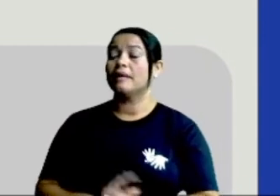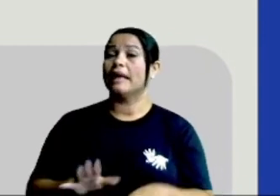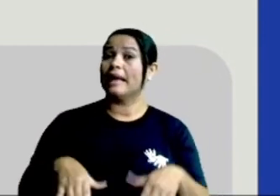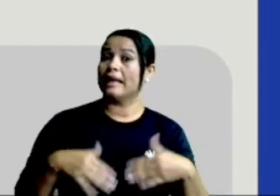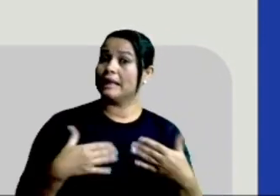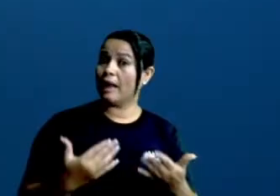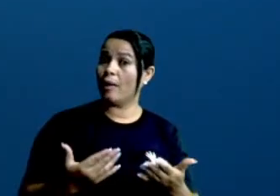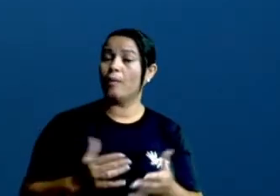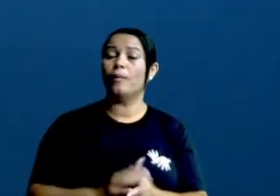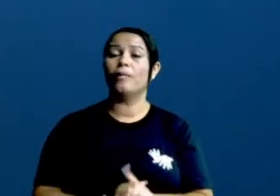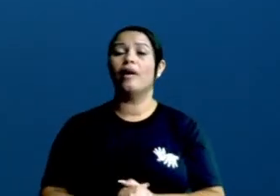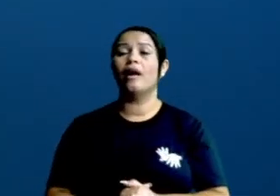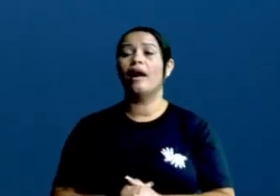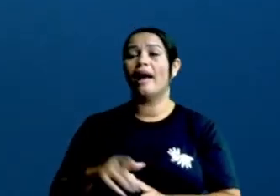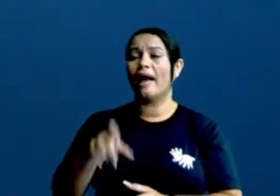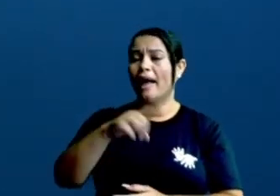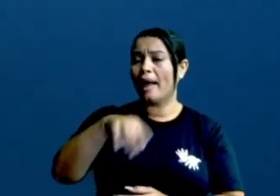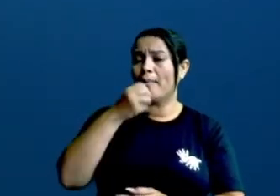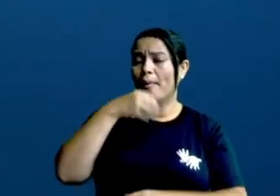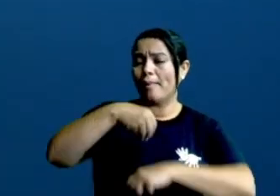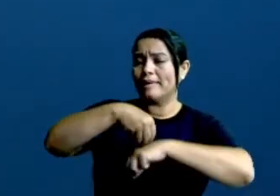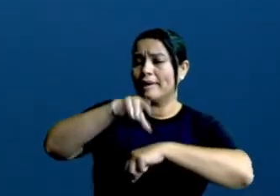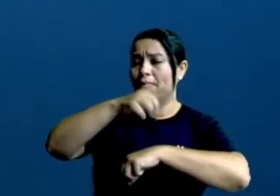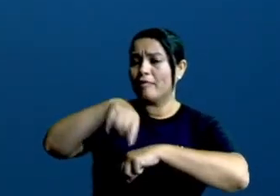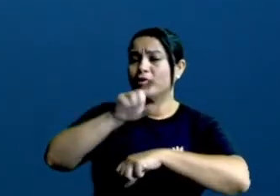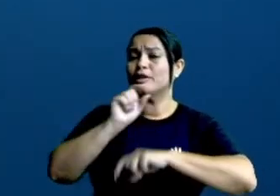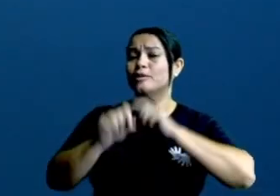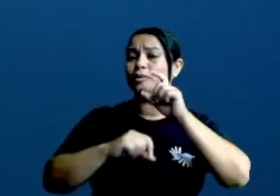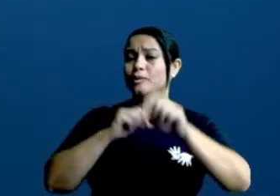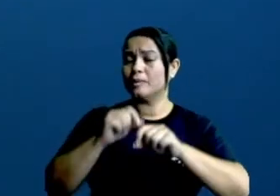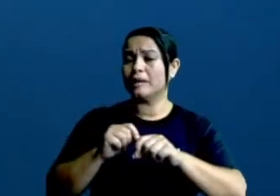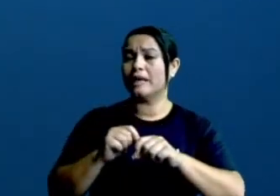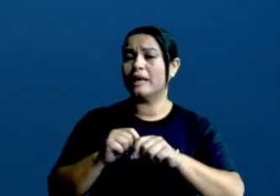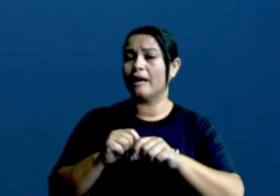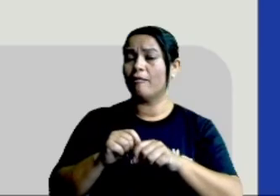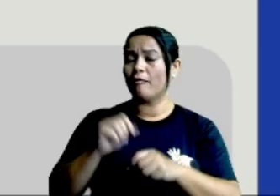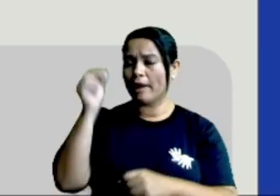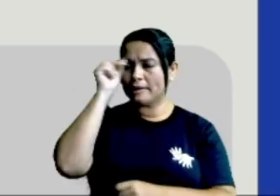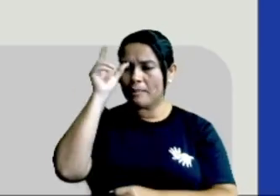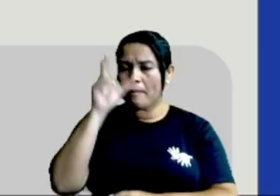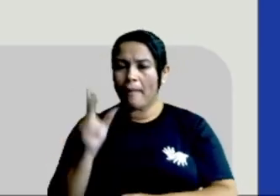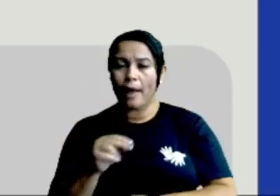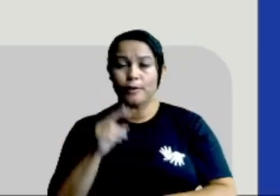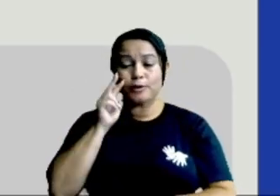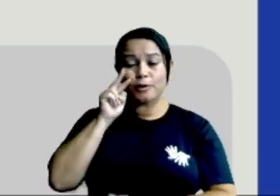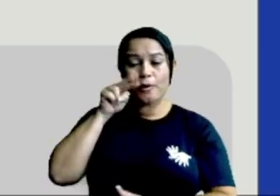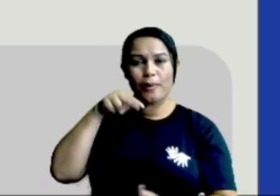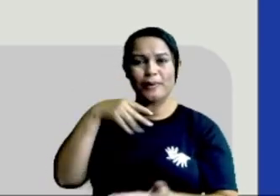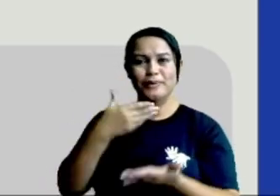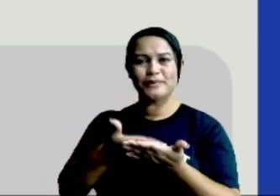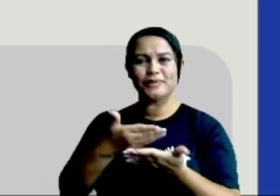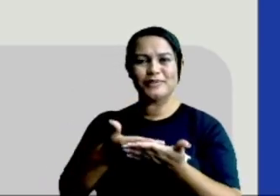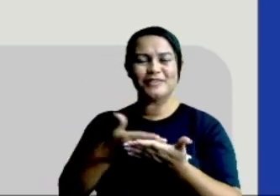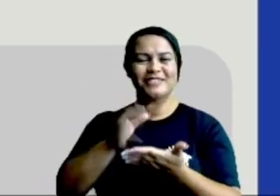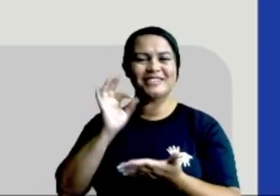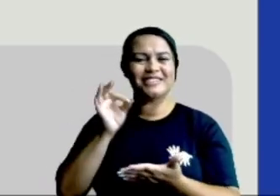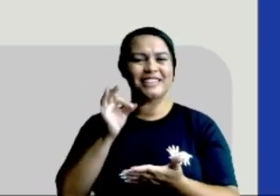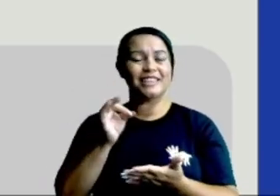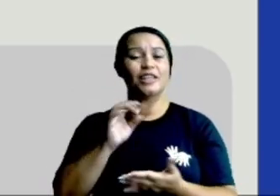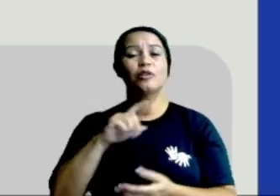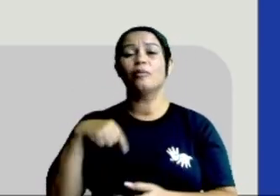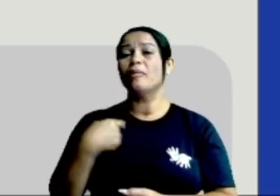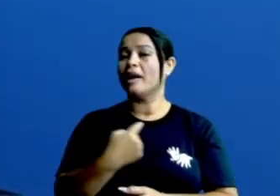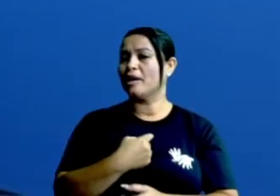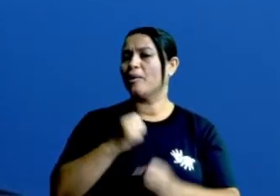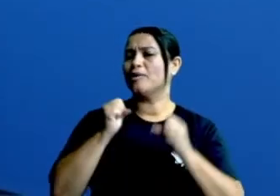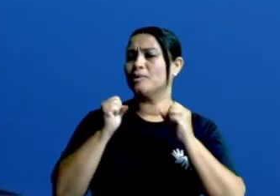Então, gente, vou ficar a dica mais uma vez para vocês. Vamos ficar de olho nos estudos, tá certo? Para que